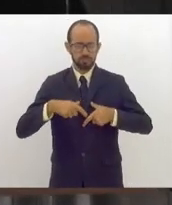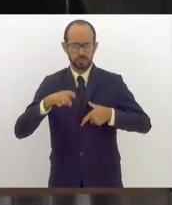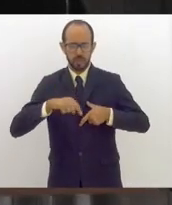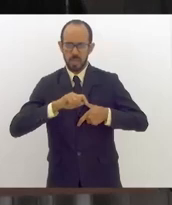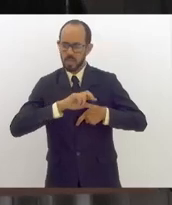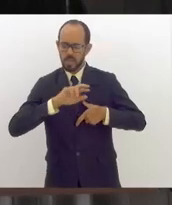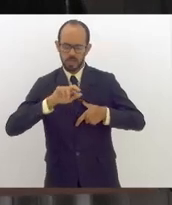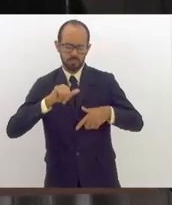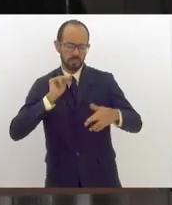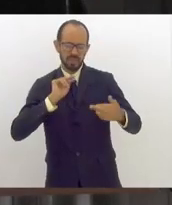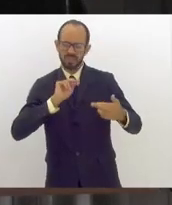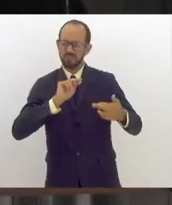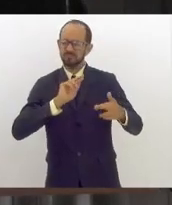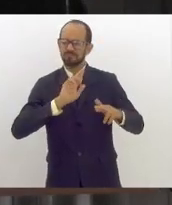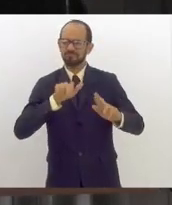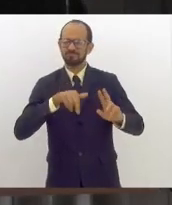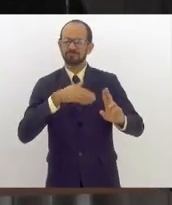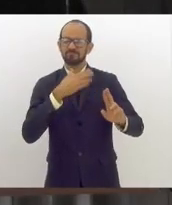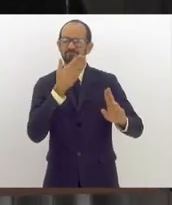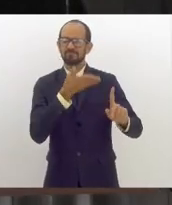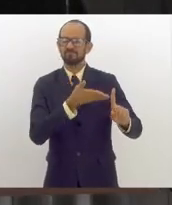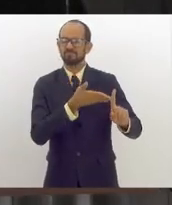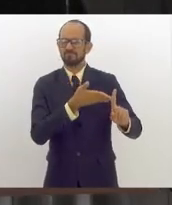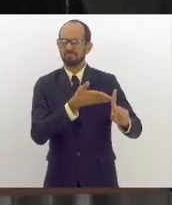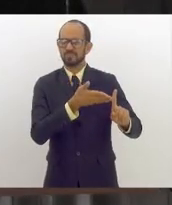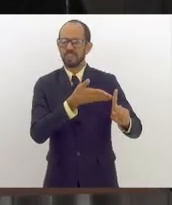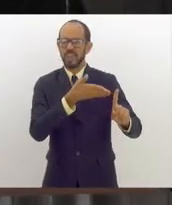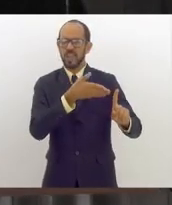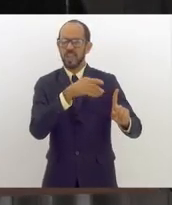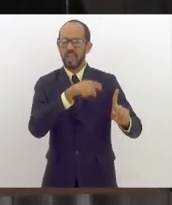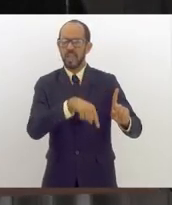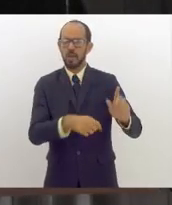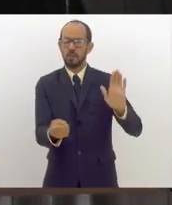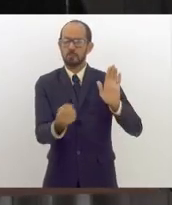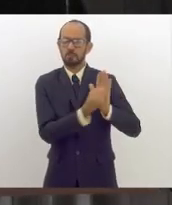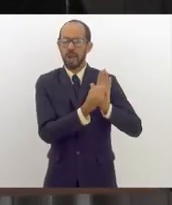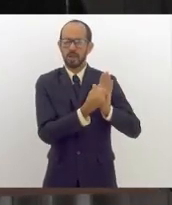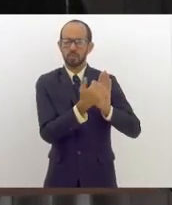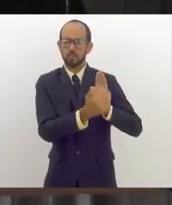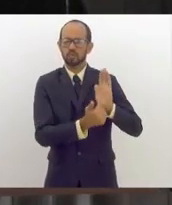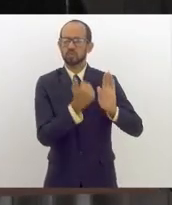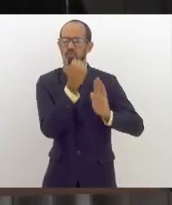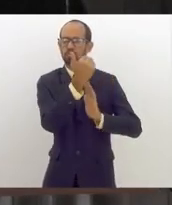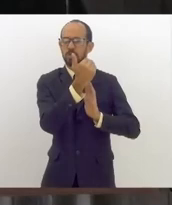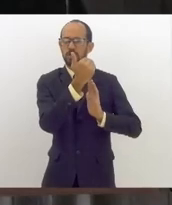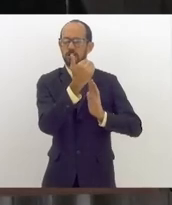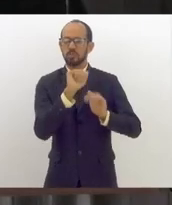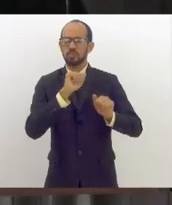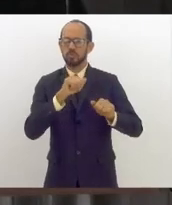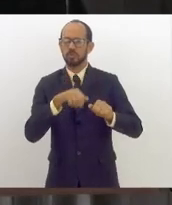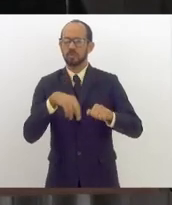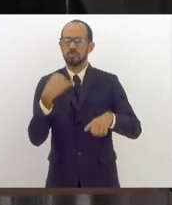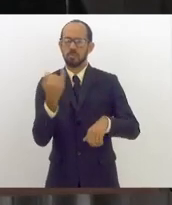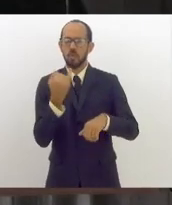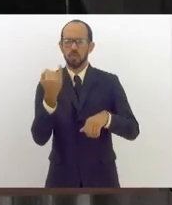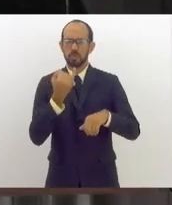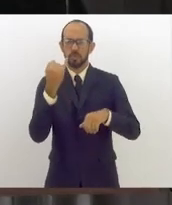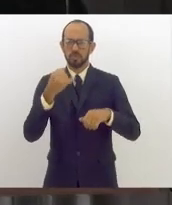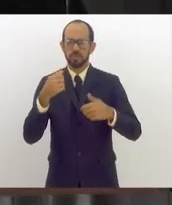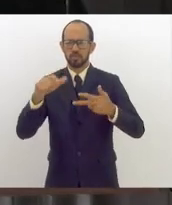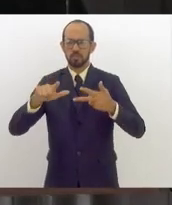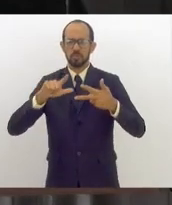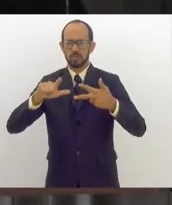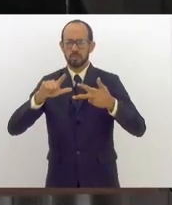é um ato representativo de pacto soberano e Fundamental entre o poder legislativo